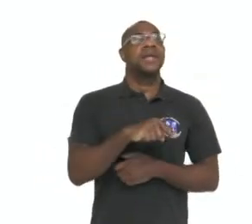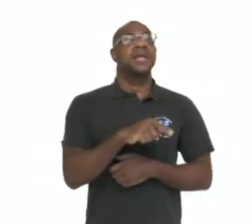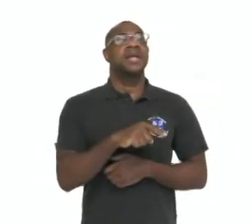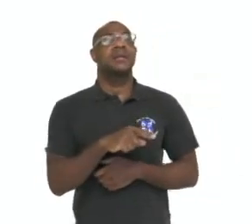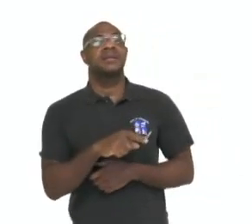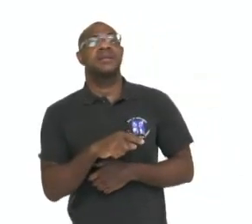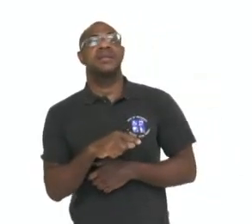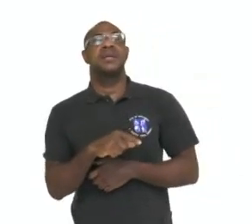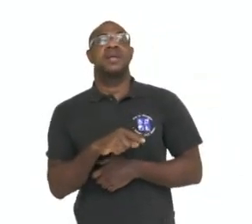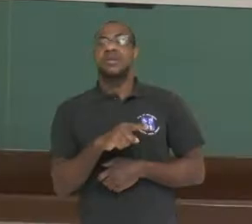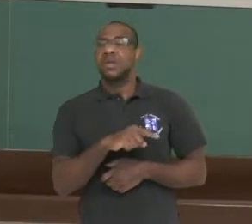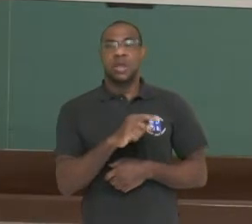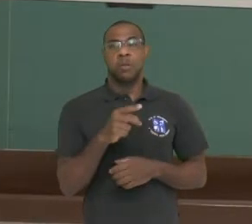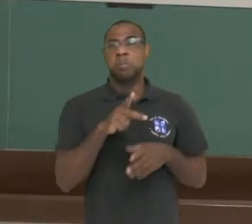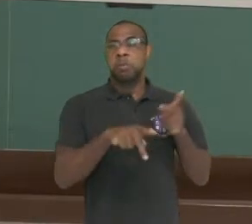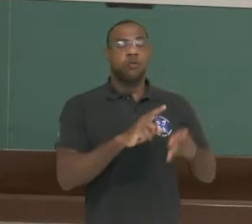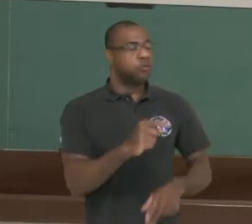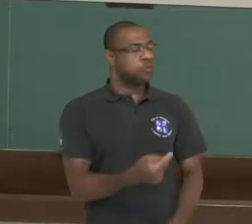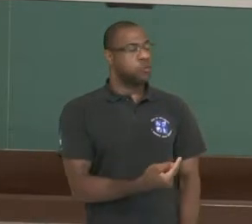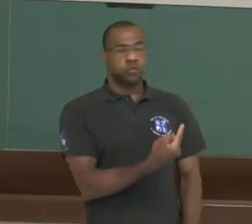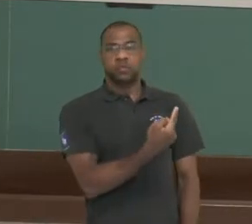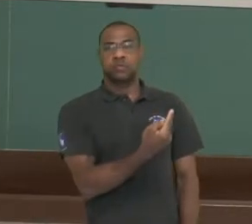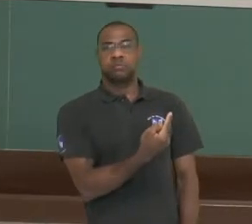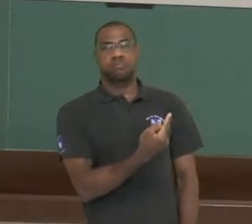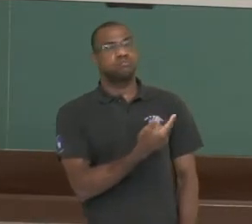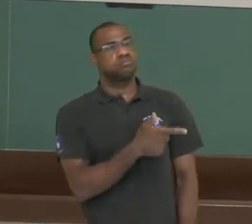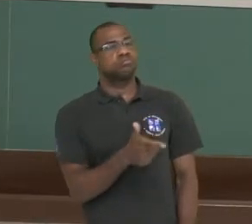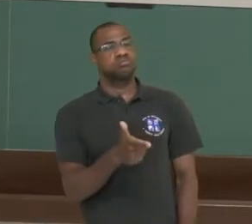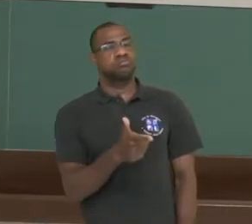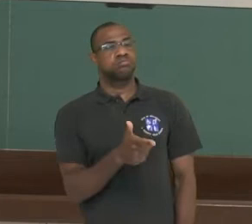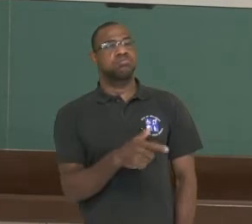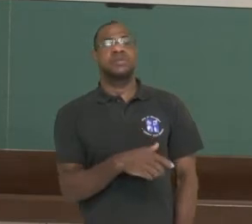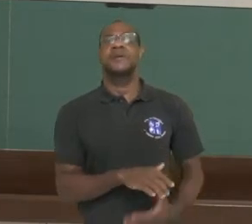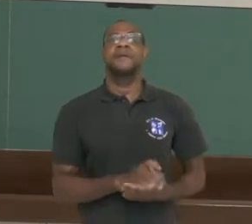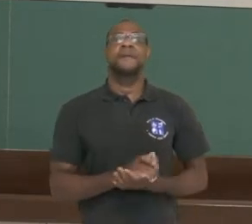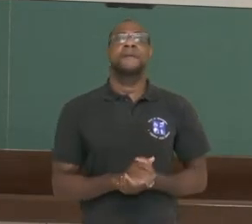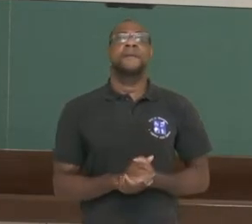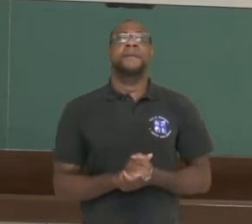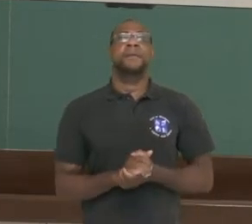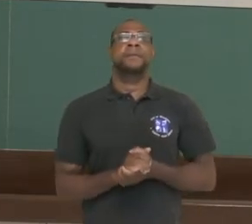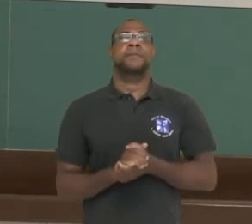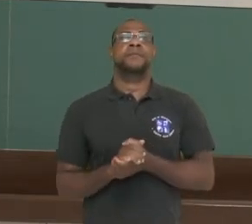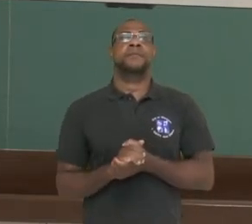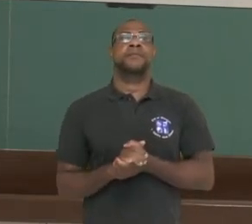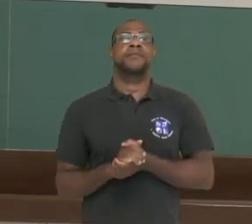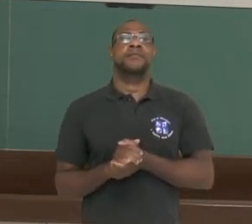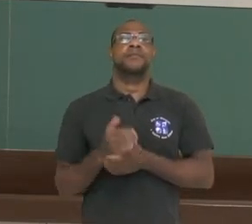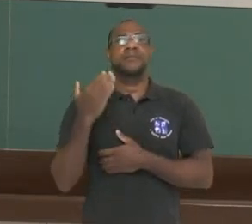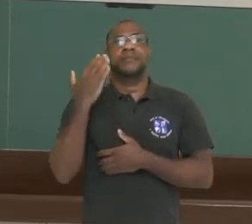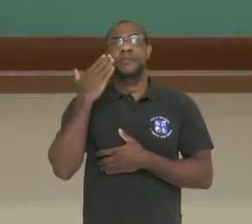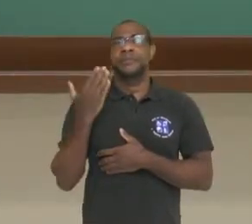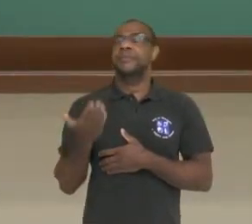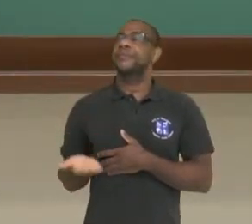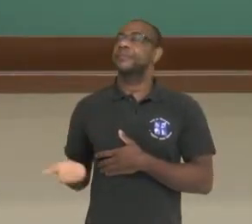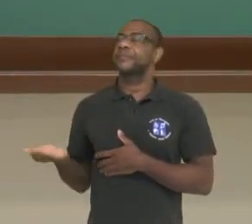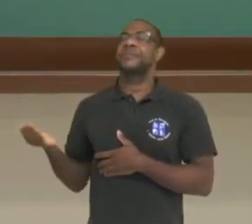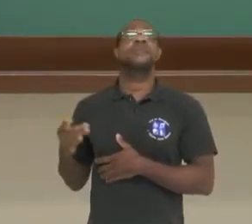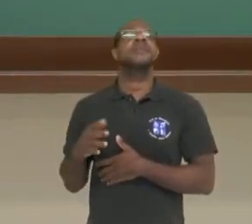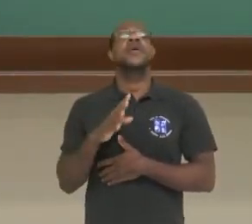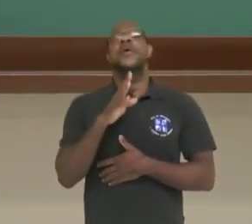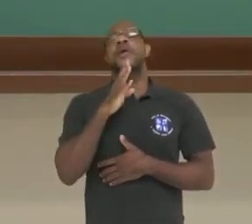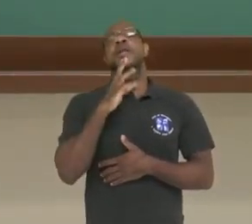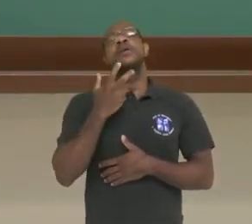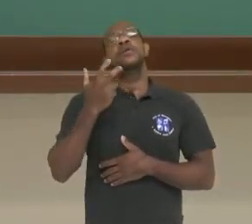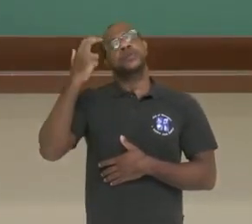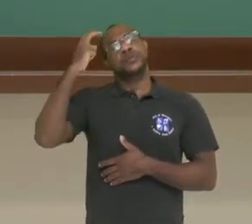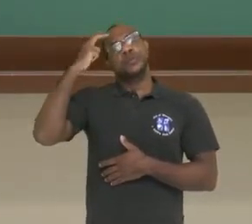como um povo único. Na verdade, milhares de povos. Então aí vem a história do Armínio. Fantástico. Conhecia a cultura